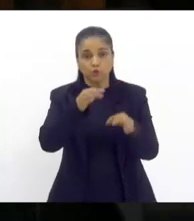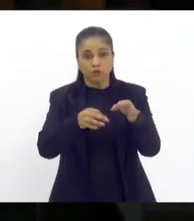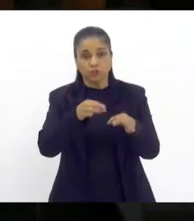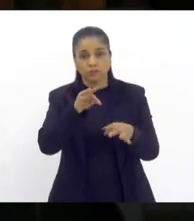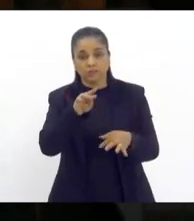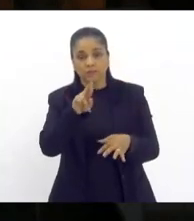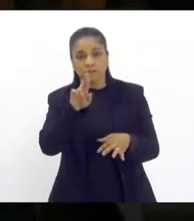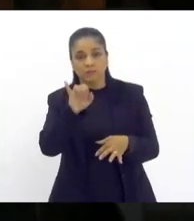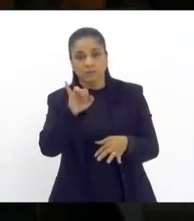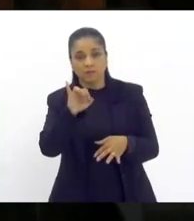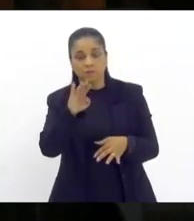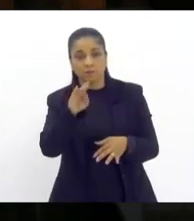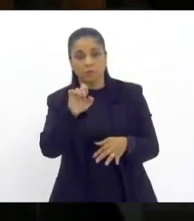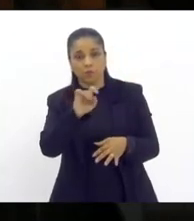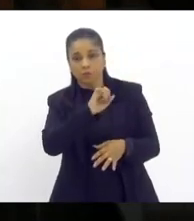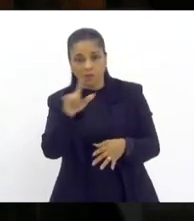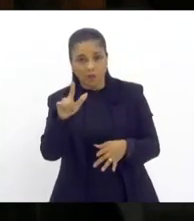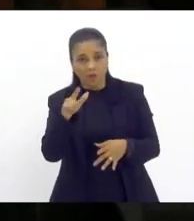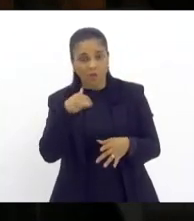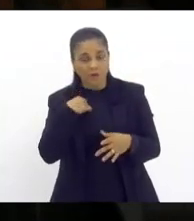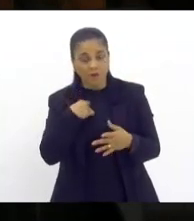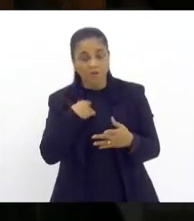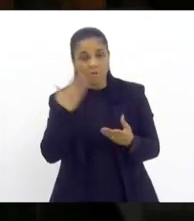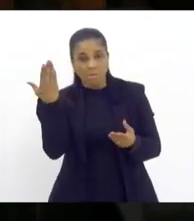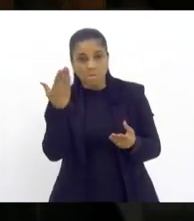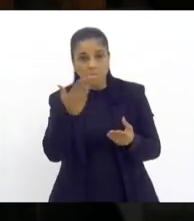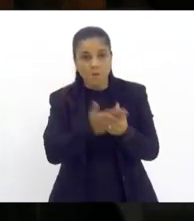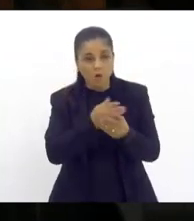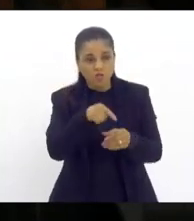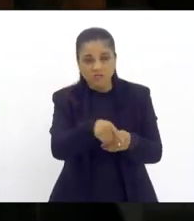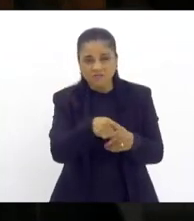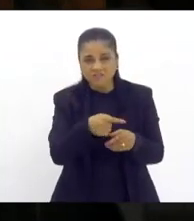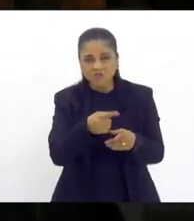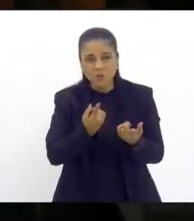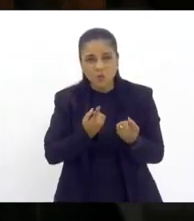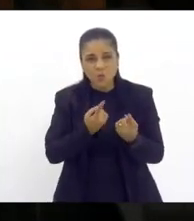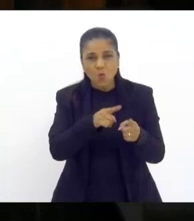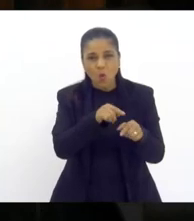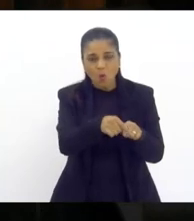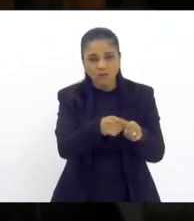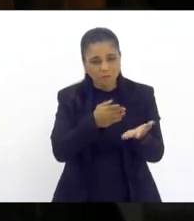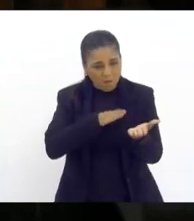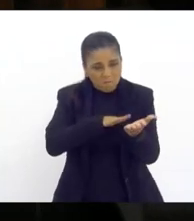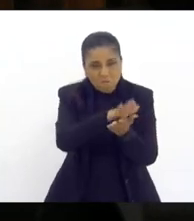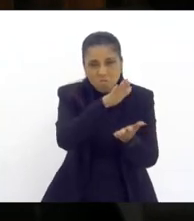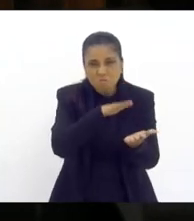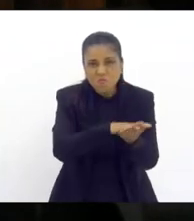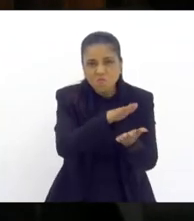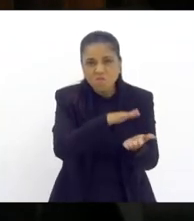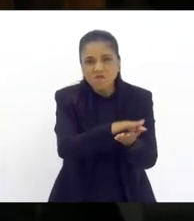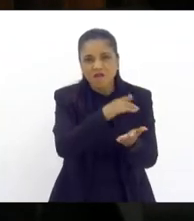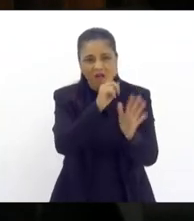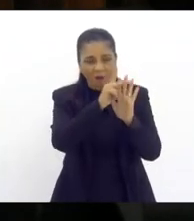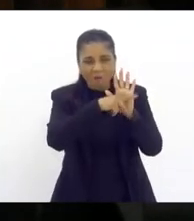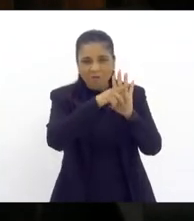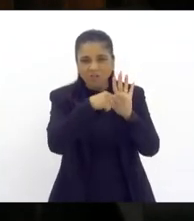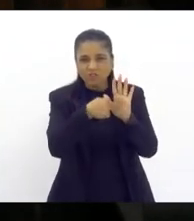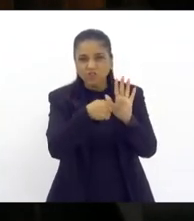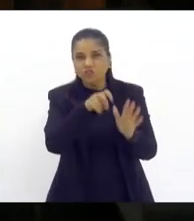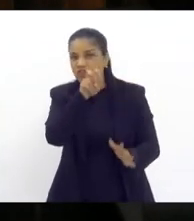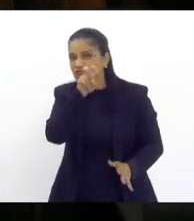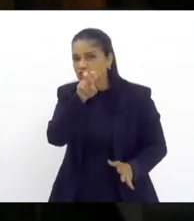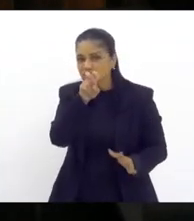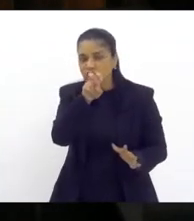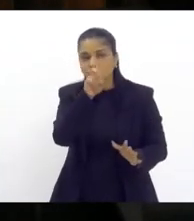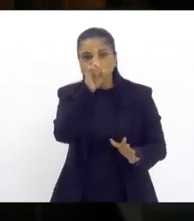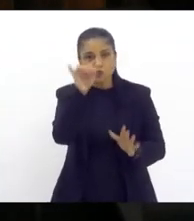mandato de segurança para publicar um projeto de lei, publicar, quando o regimento interno diz que é